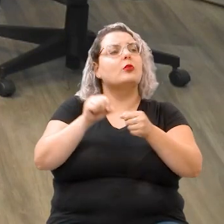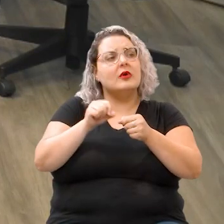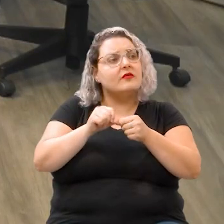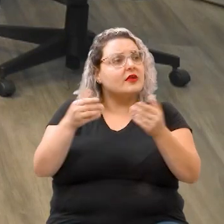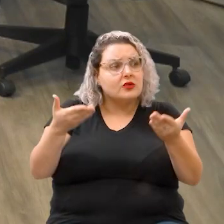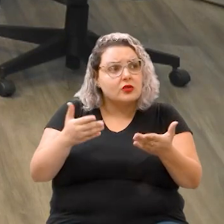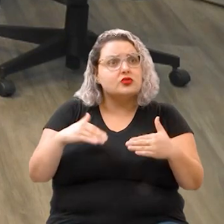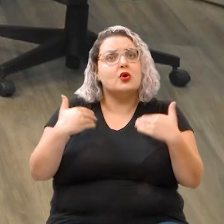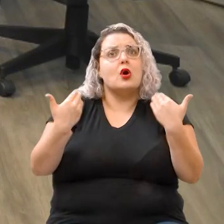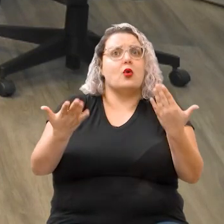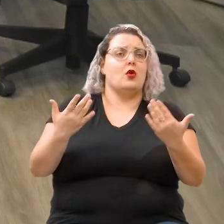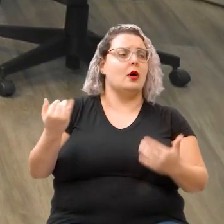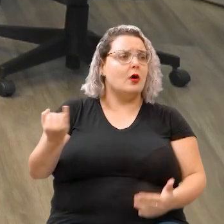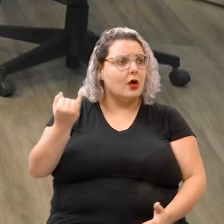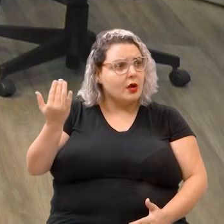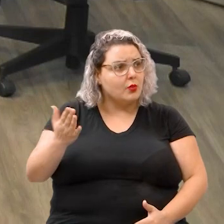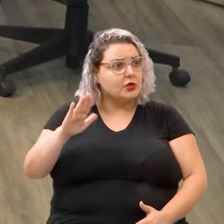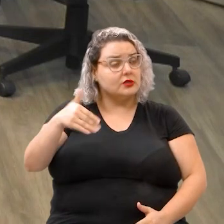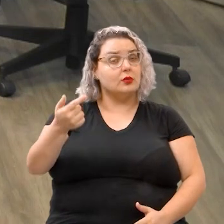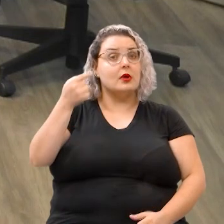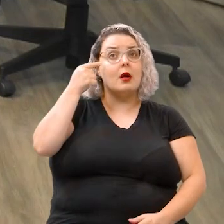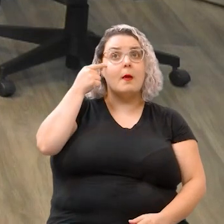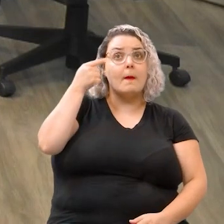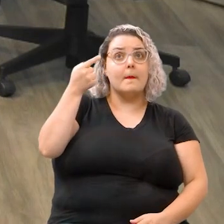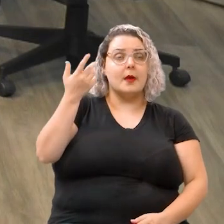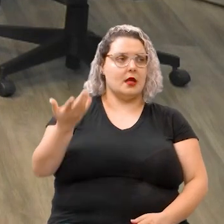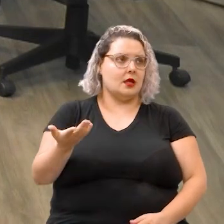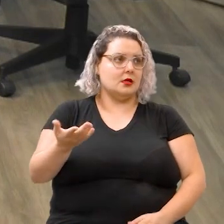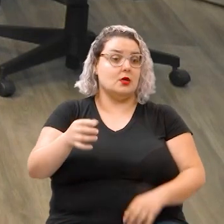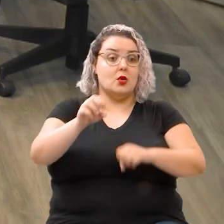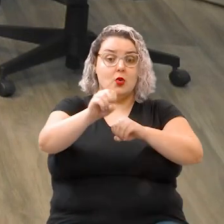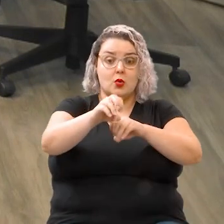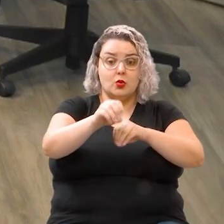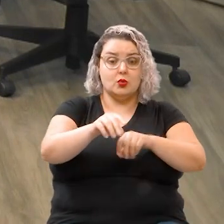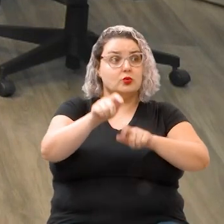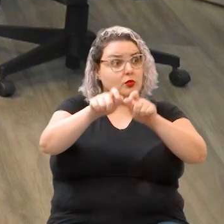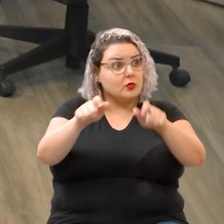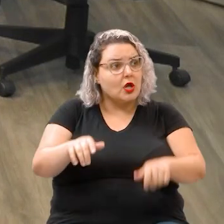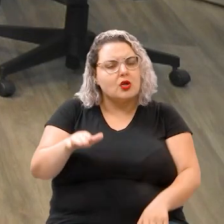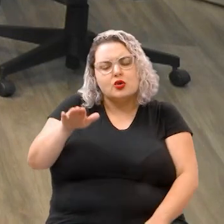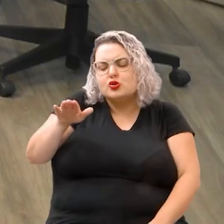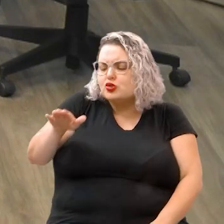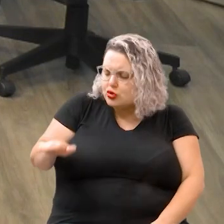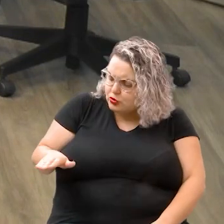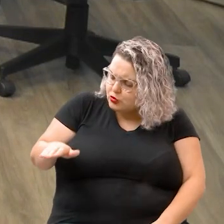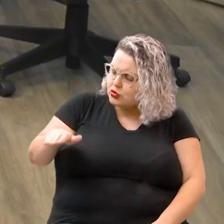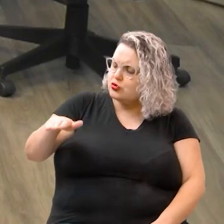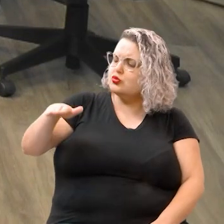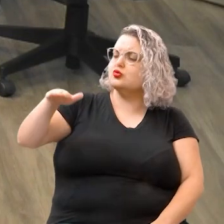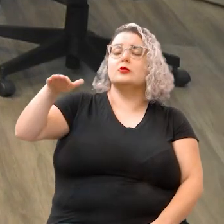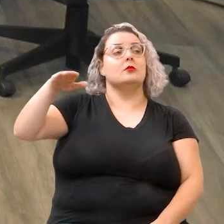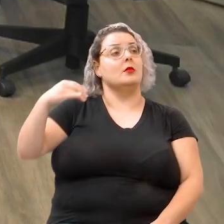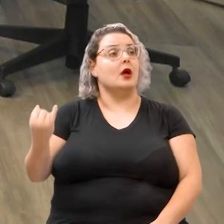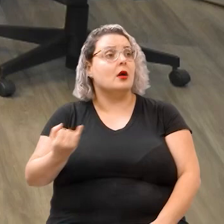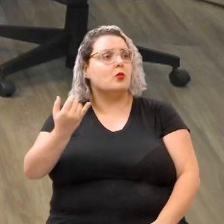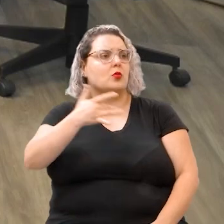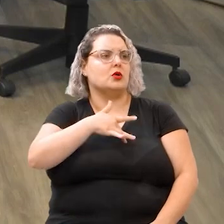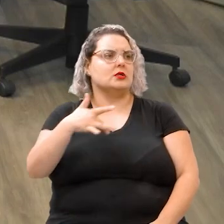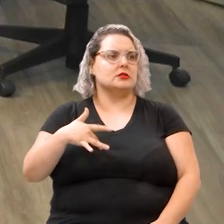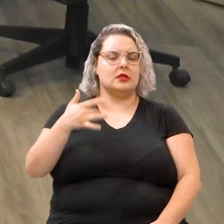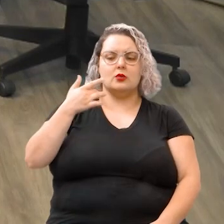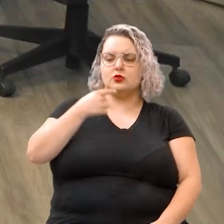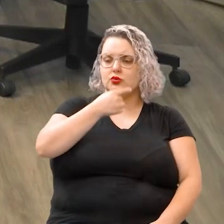hoje, qual a importância quando a gente pensa já em educar o indivíduo desde pequenininho para a importância da saúde